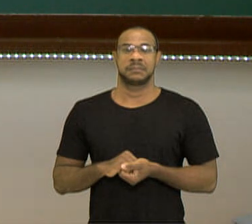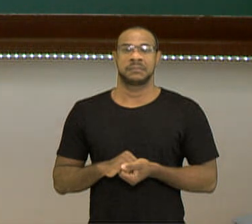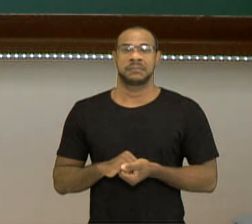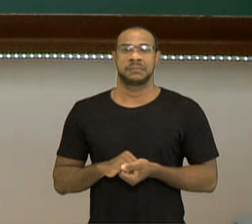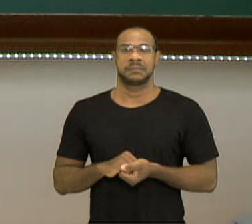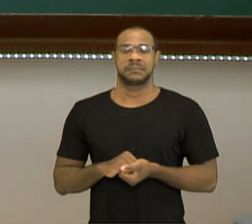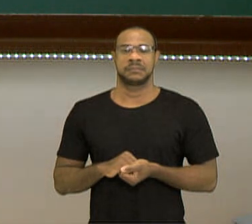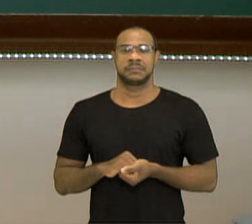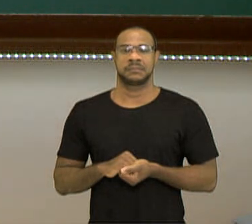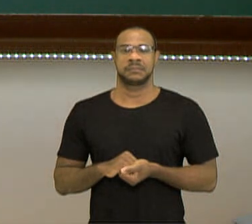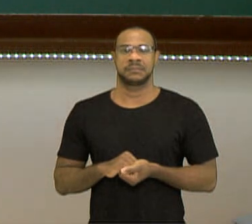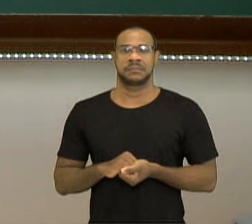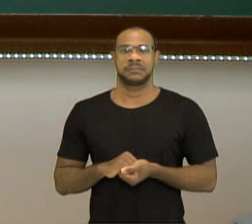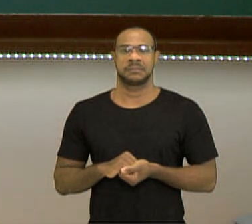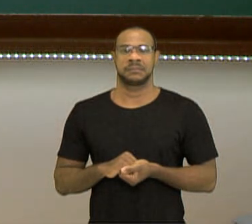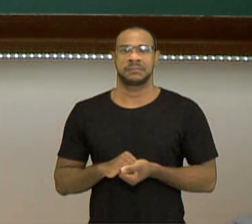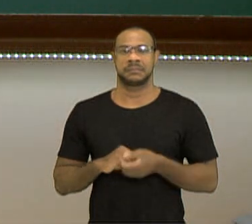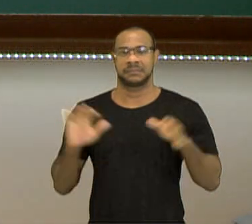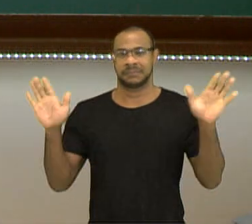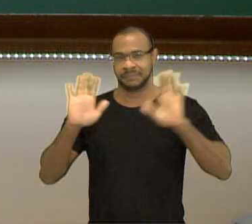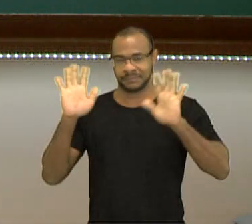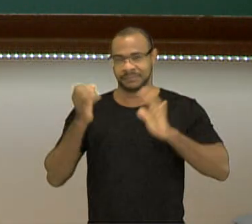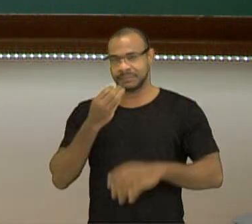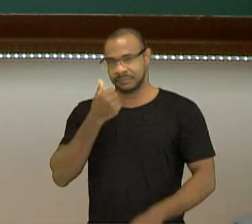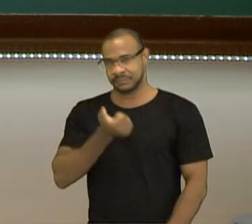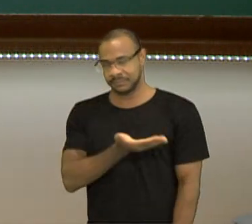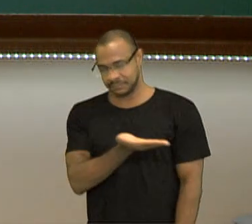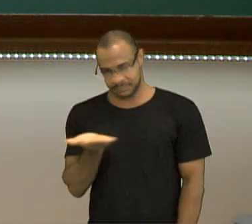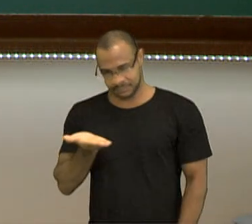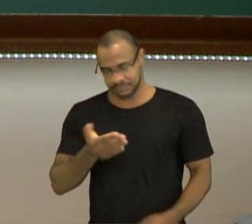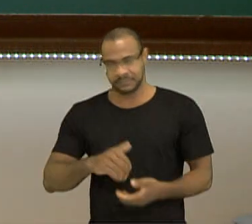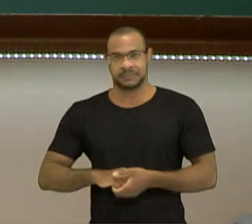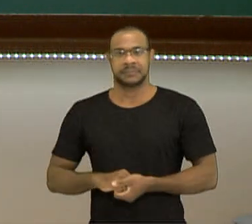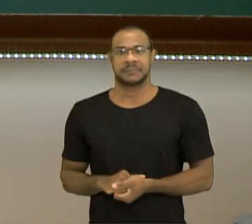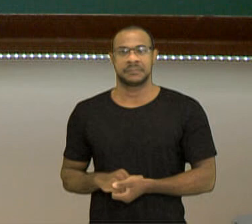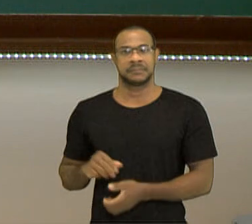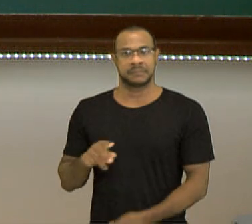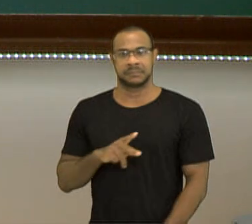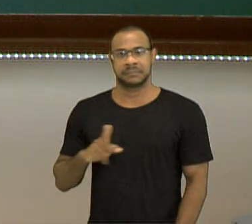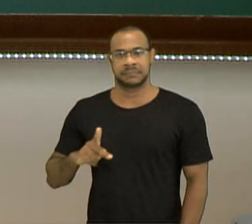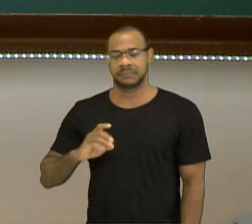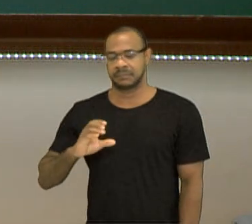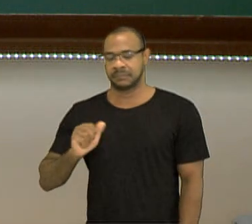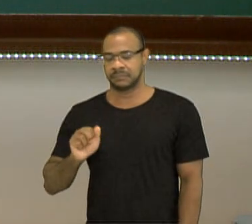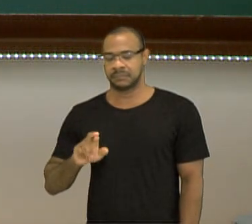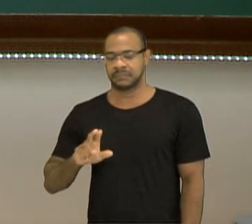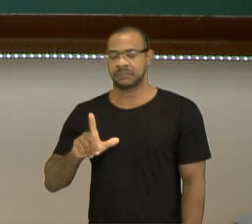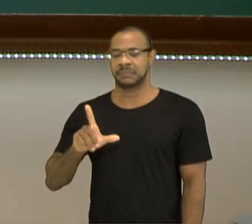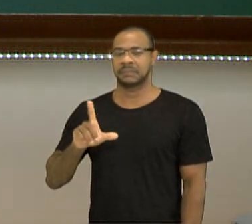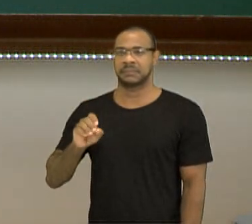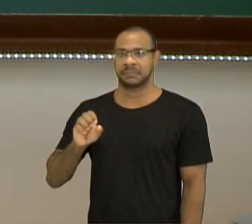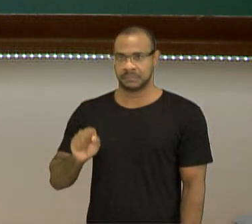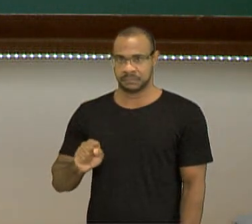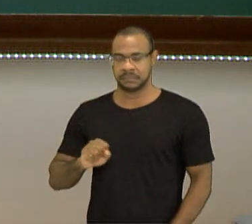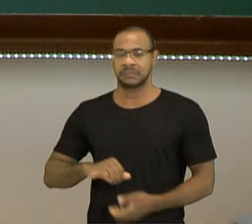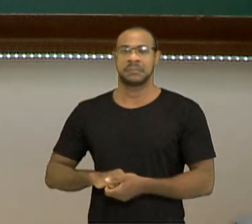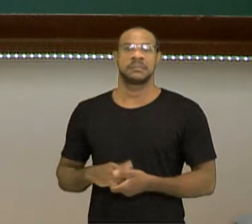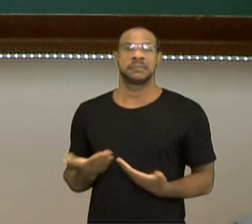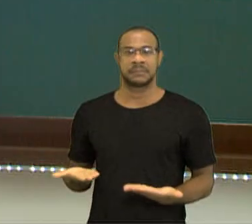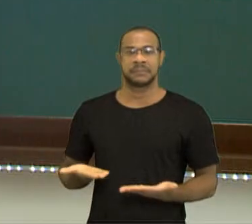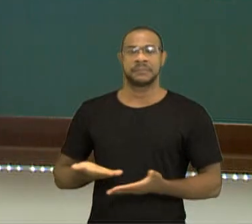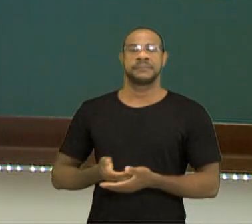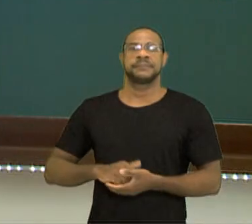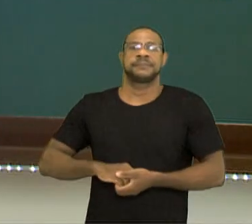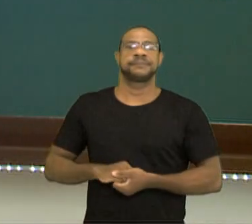Hi students, how are you? Tudo bem com vocês? Teacher Carlos speaking, é o professor Carlos aqui. And let's start